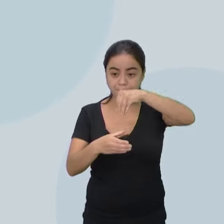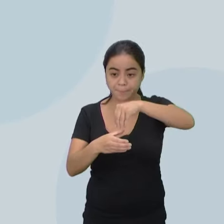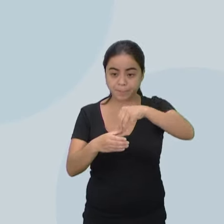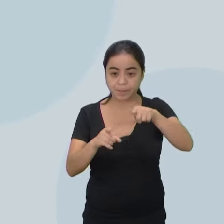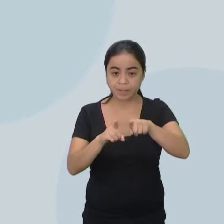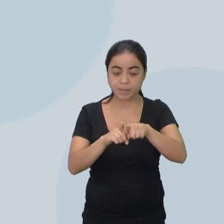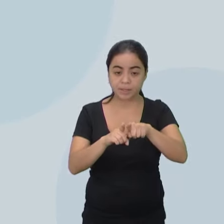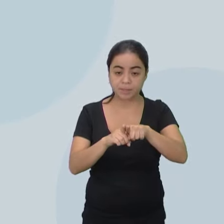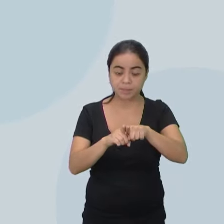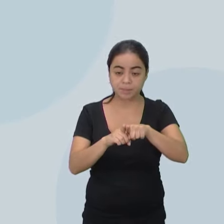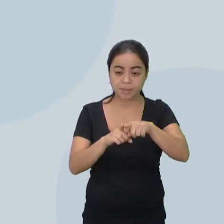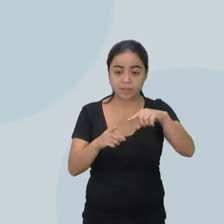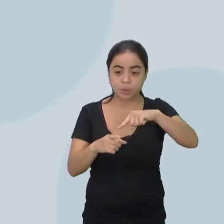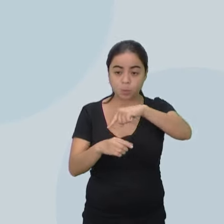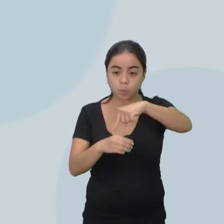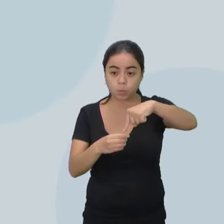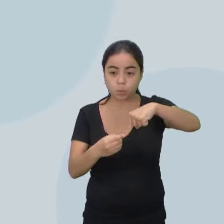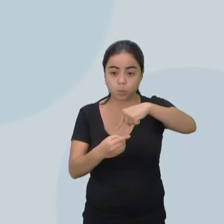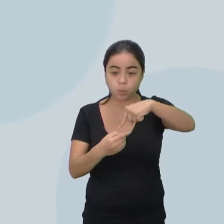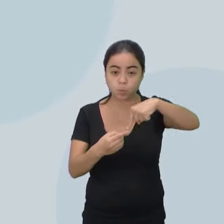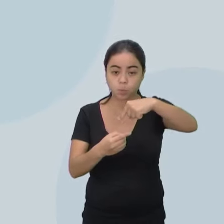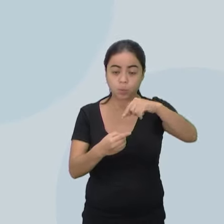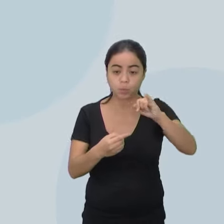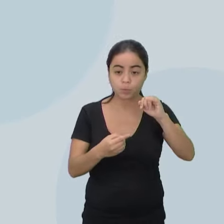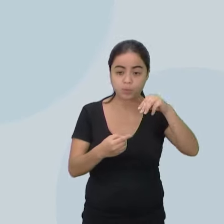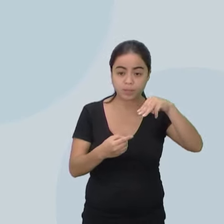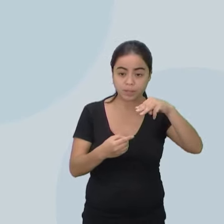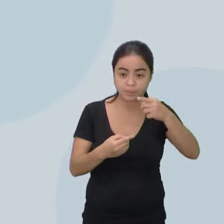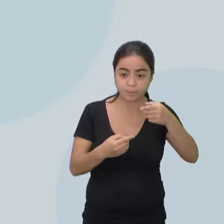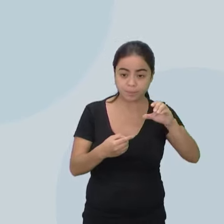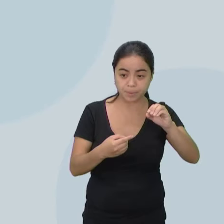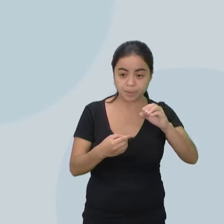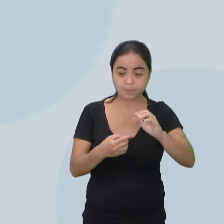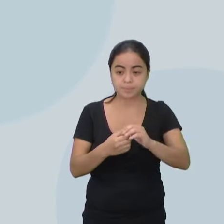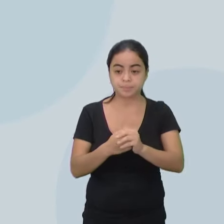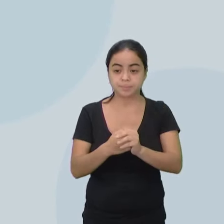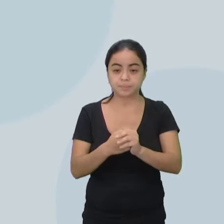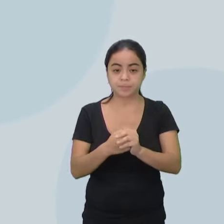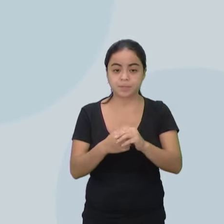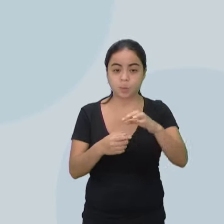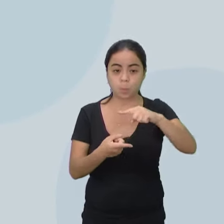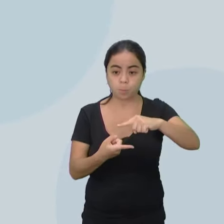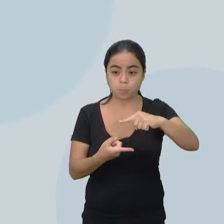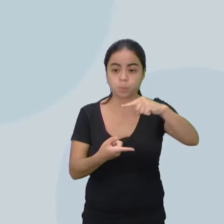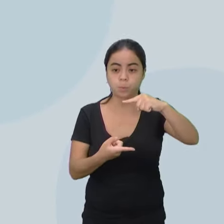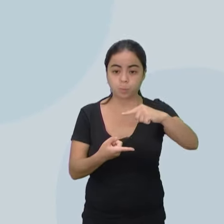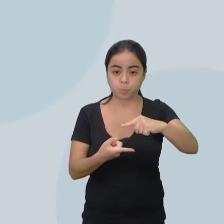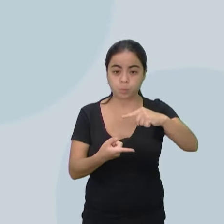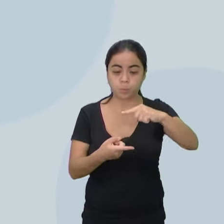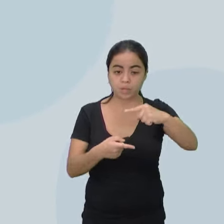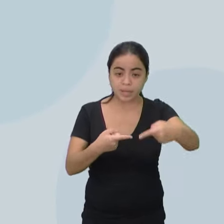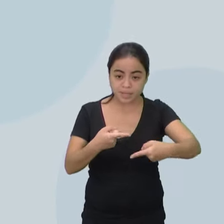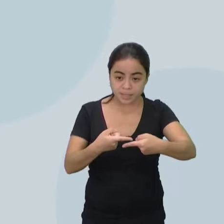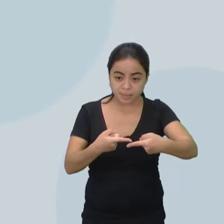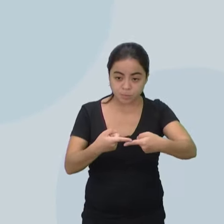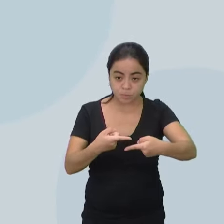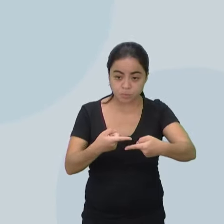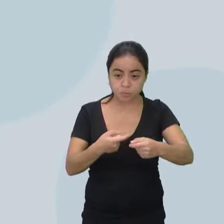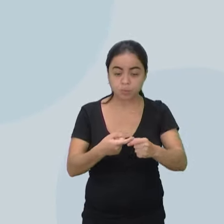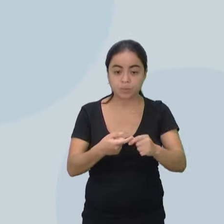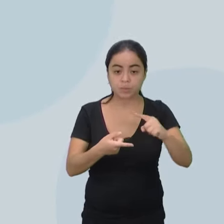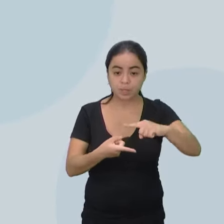e envolve um ímã pendurado. Quer dizer, você põe um ímã pendurado numa mola e embaixo desse ímã você